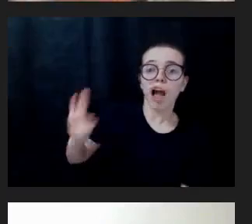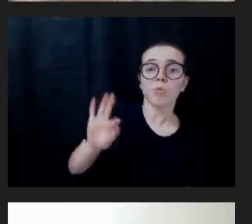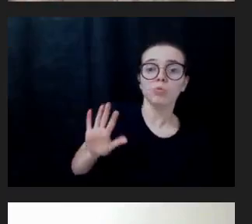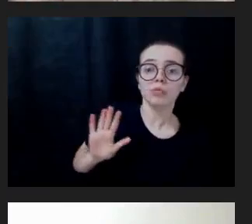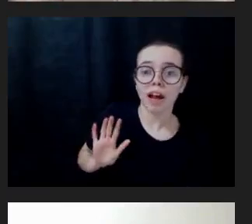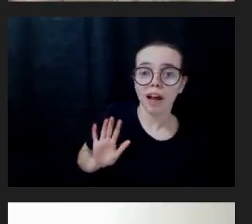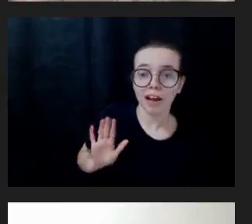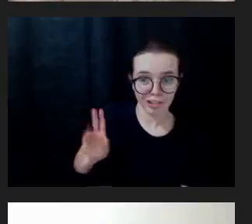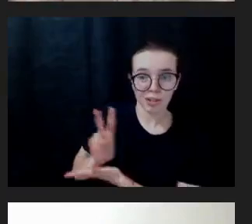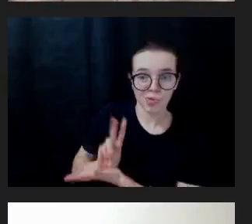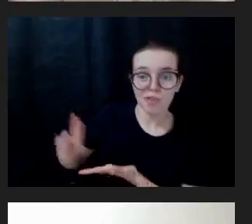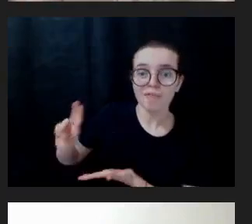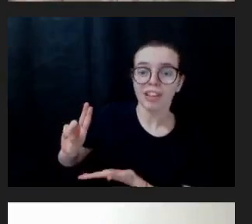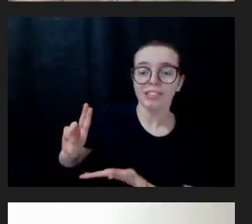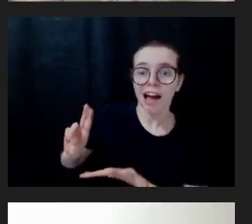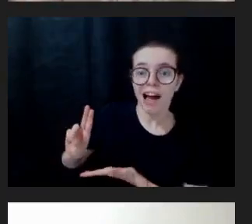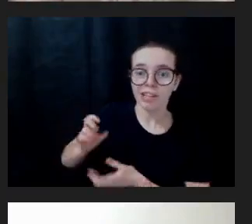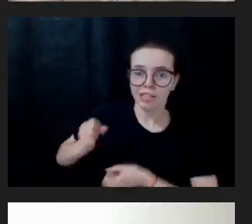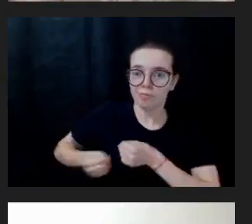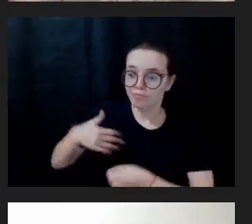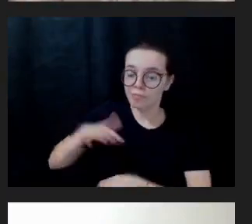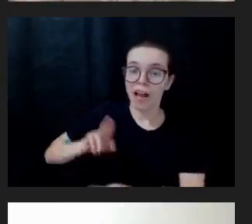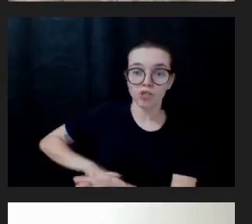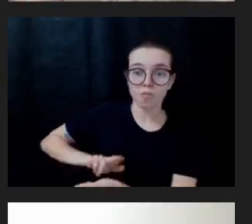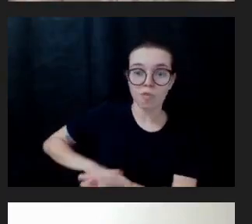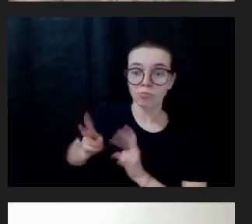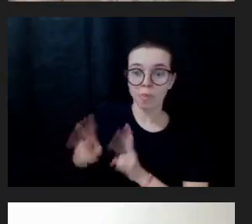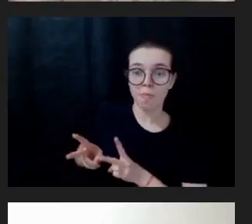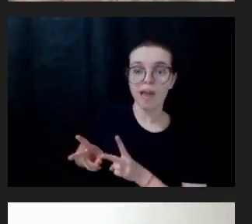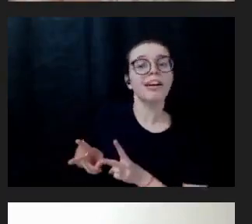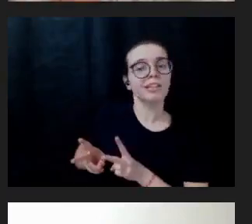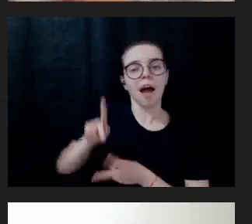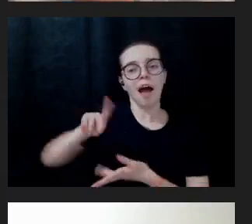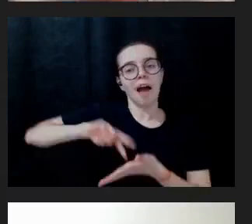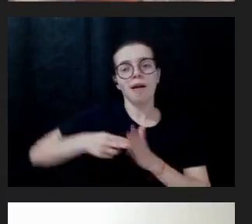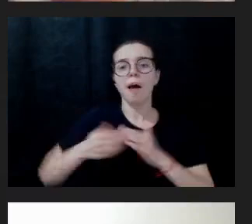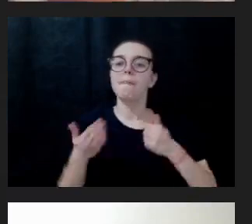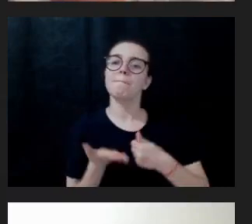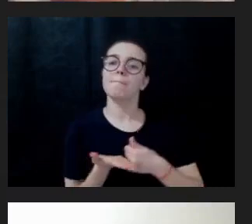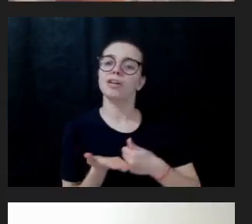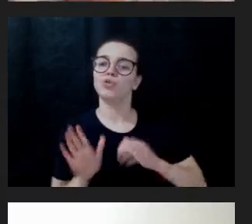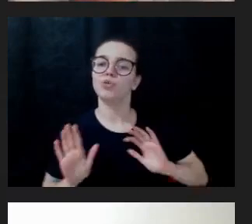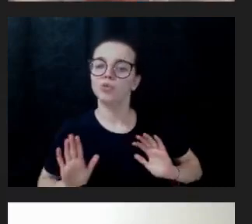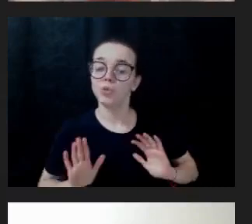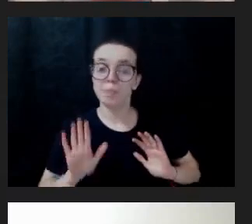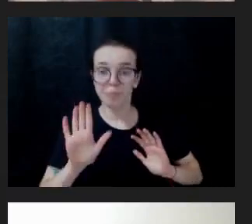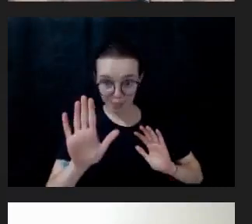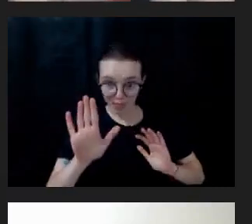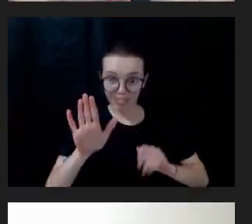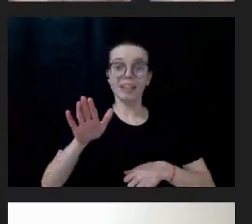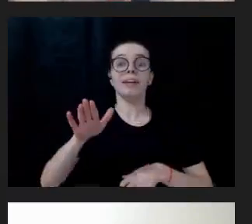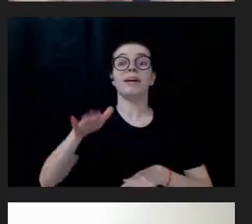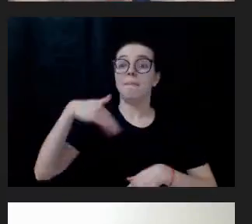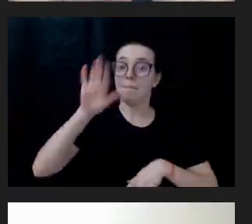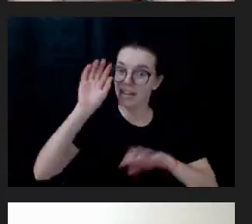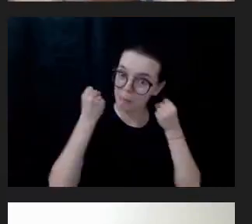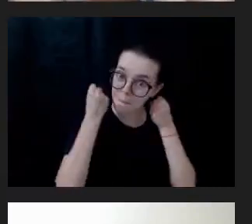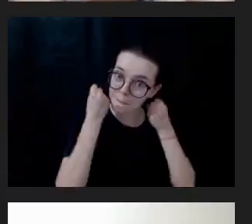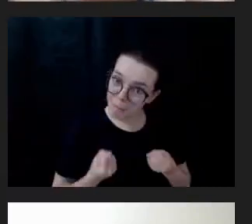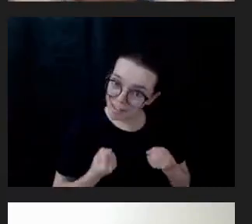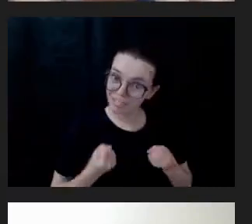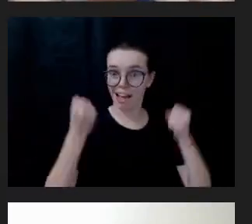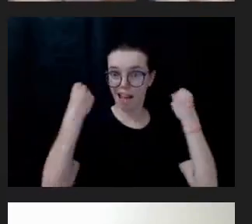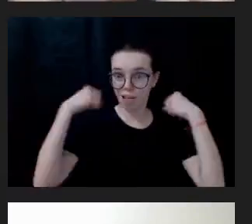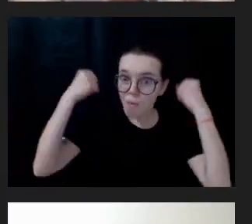com uma velocidade, isso já é um exercício moderado. E o exercício intenso, a pessoa não